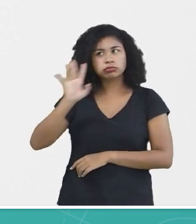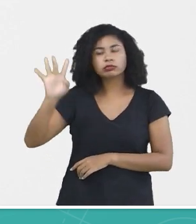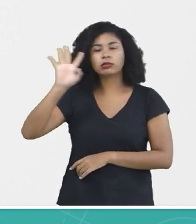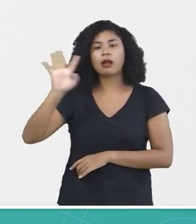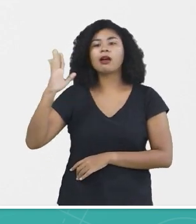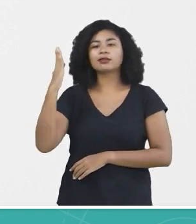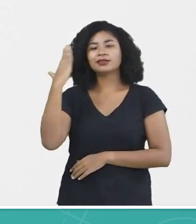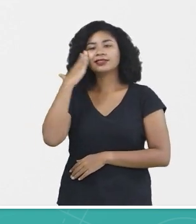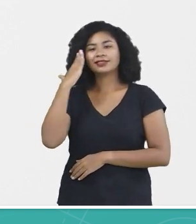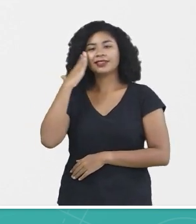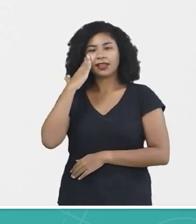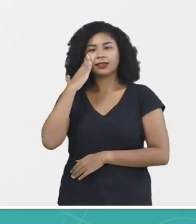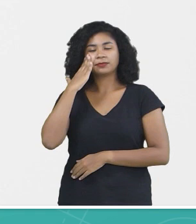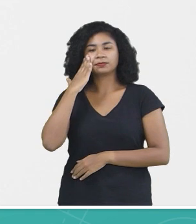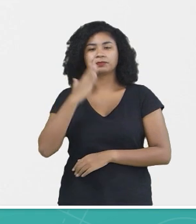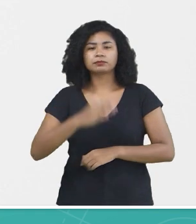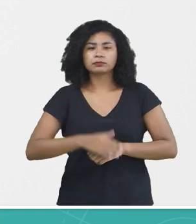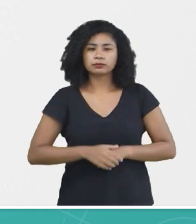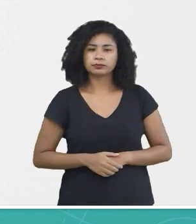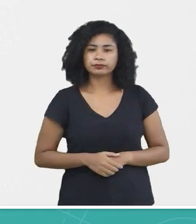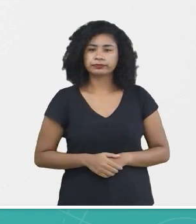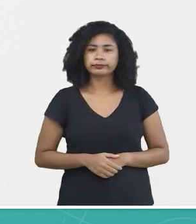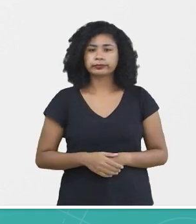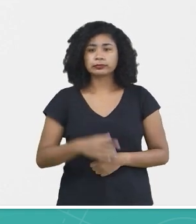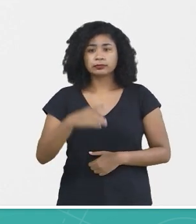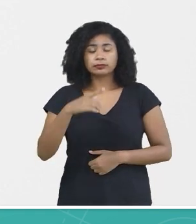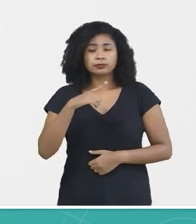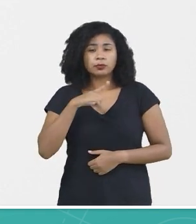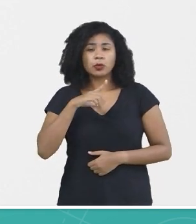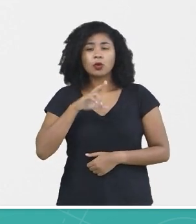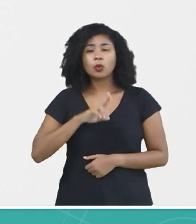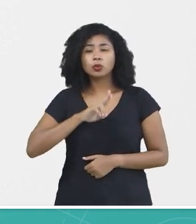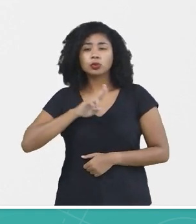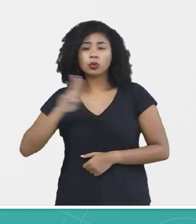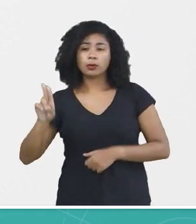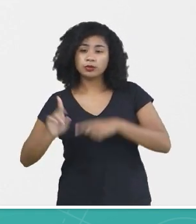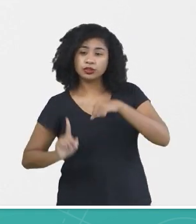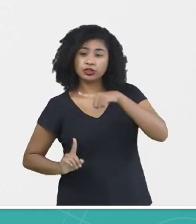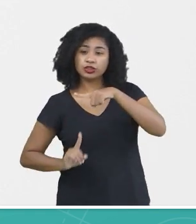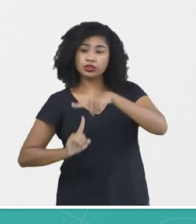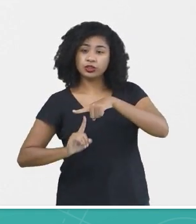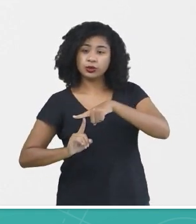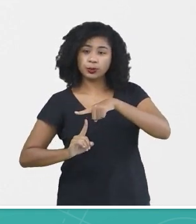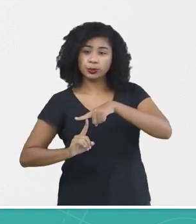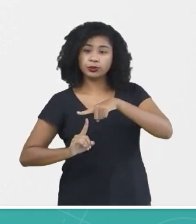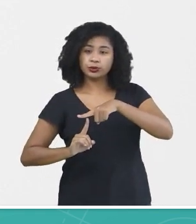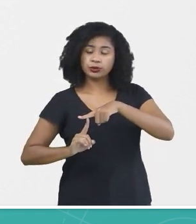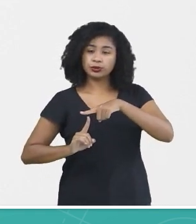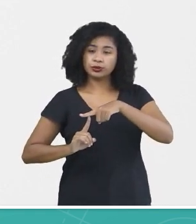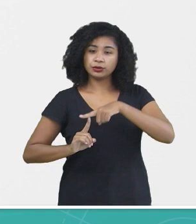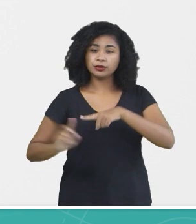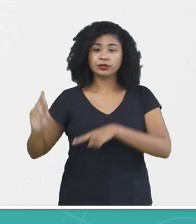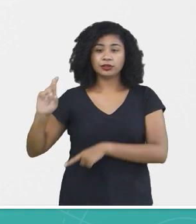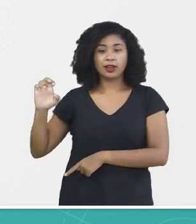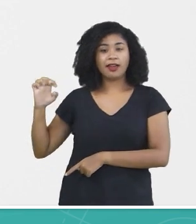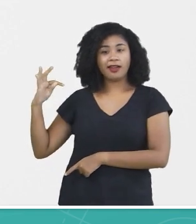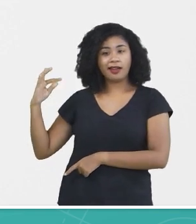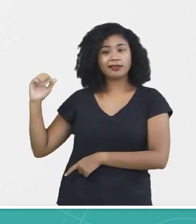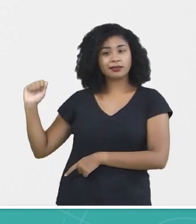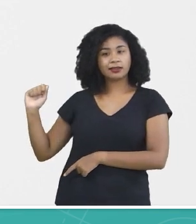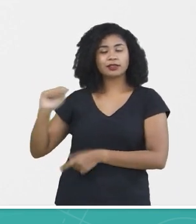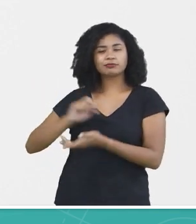as retas, inicialmente nós devemos verificar se elas estão no mesmo plano. Olha, eu não consigo definir, eu tenho